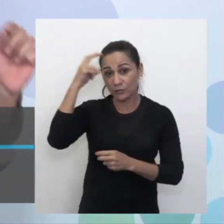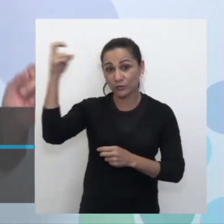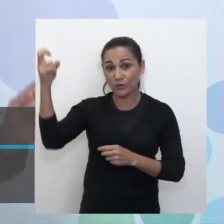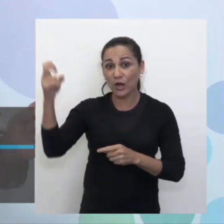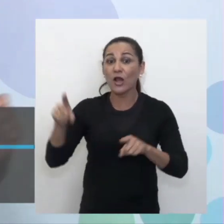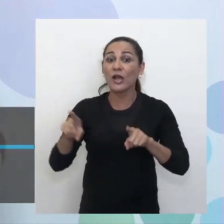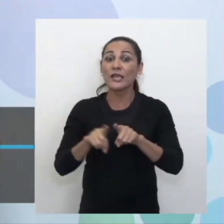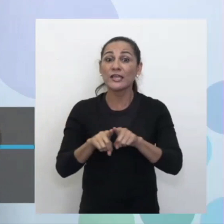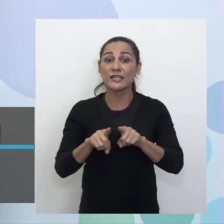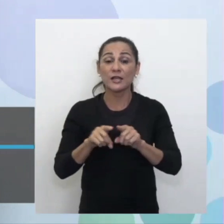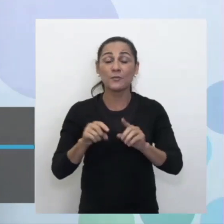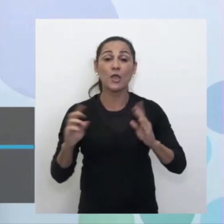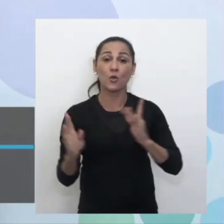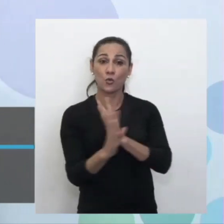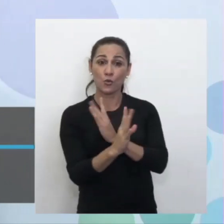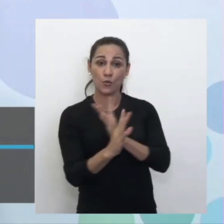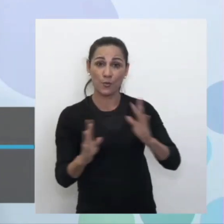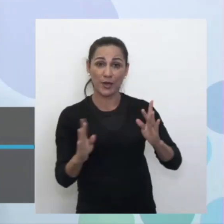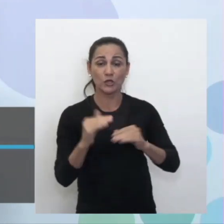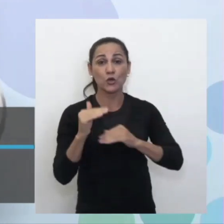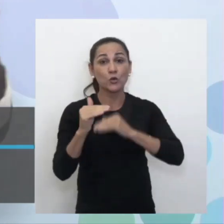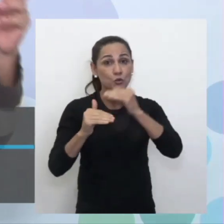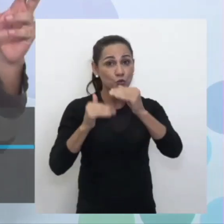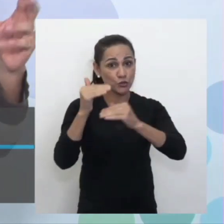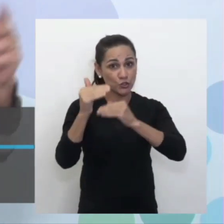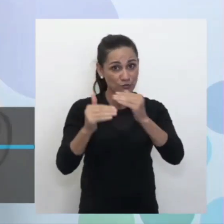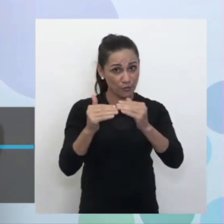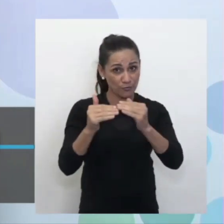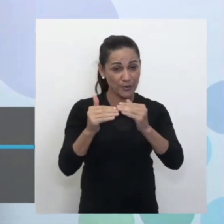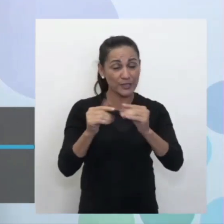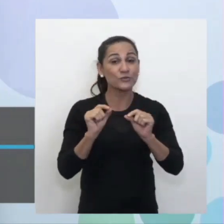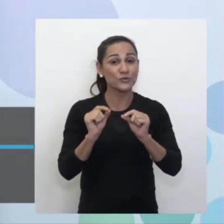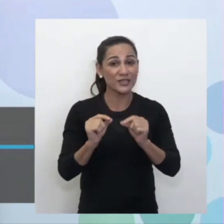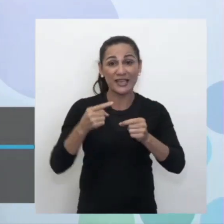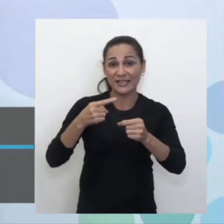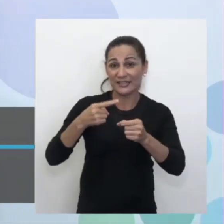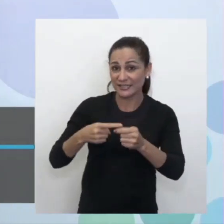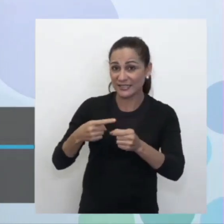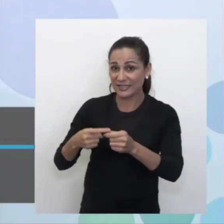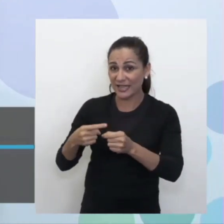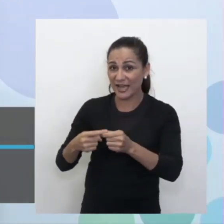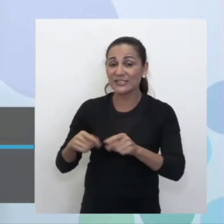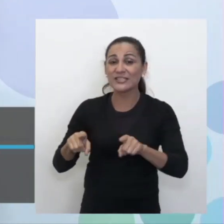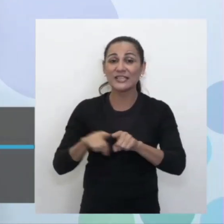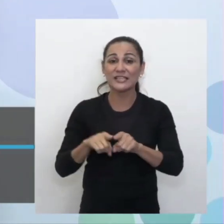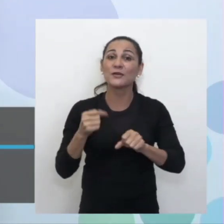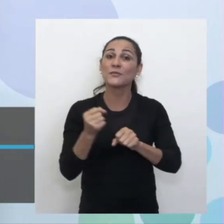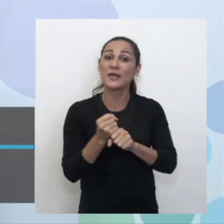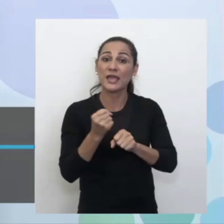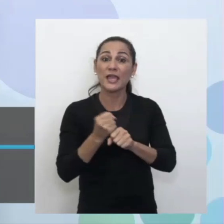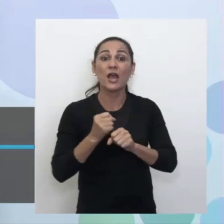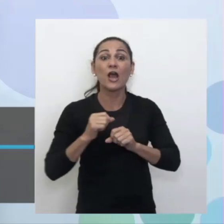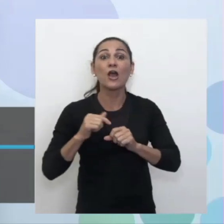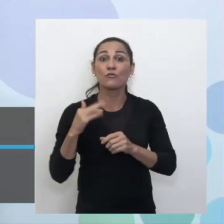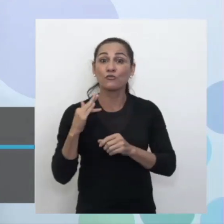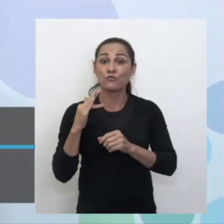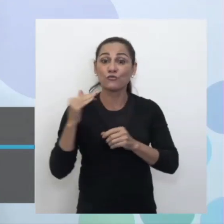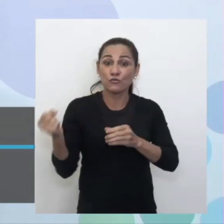renascimento urbano, o desenvolvimento das cidades e também a reconstrução de uma